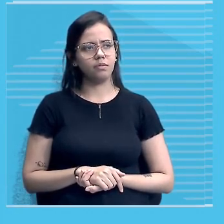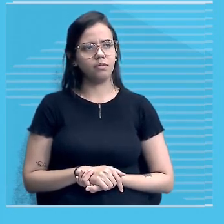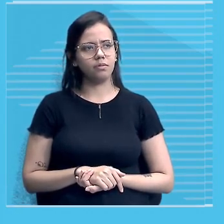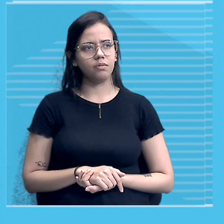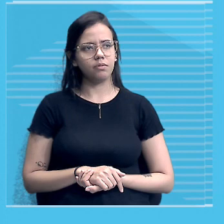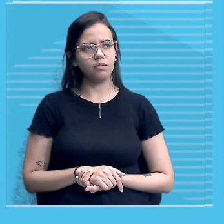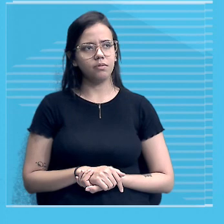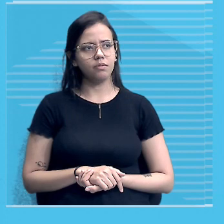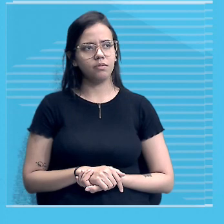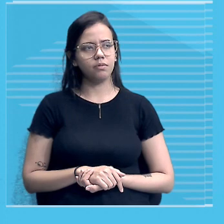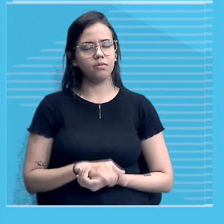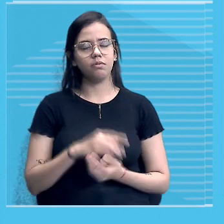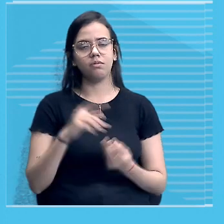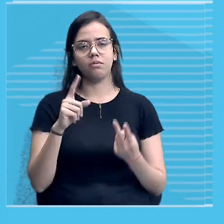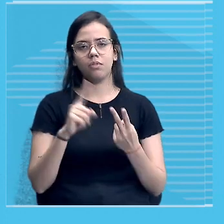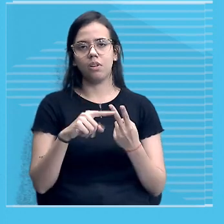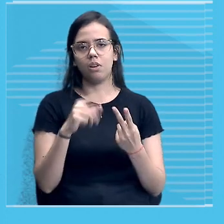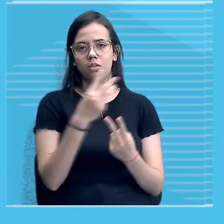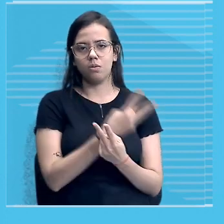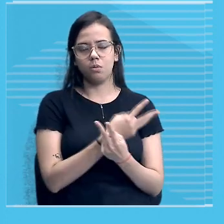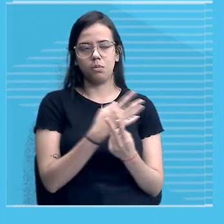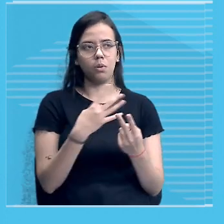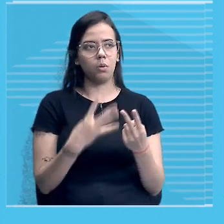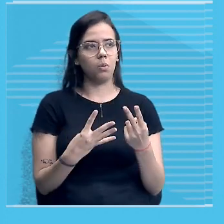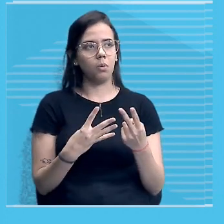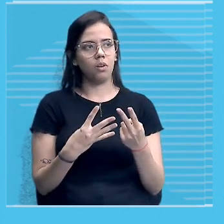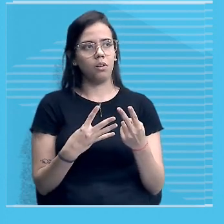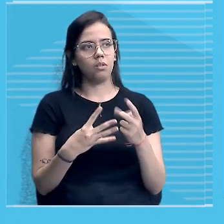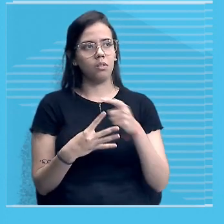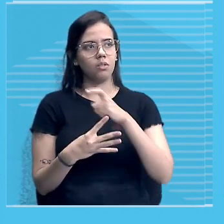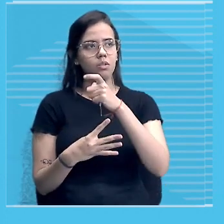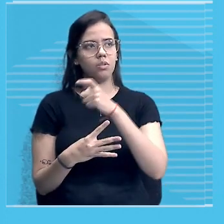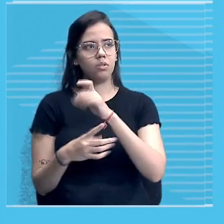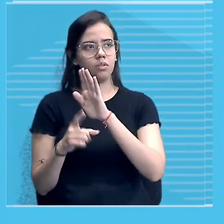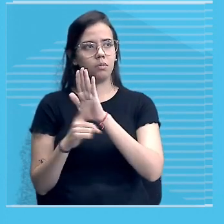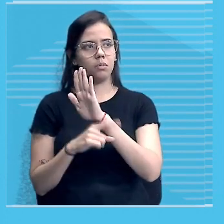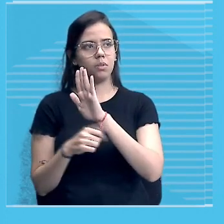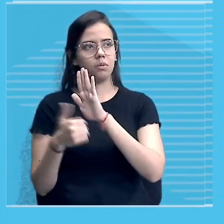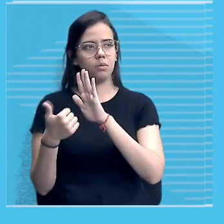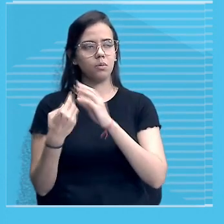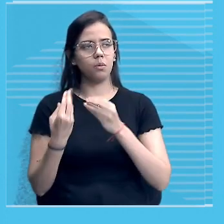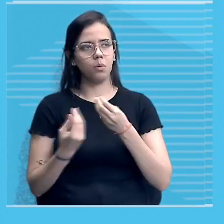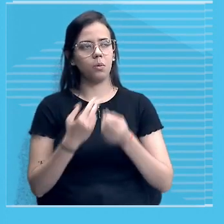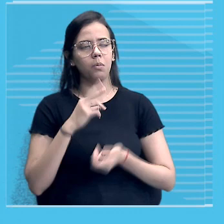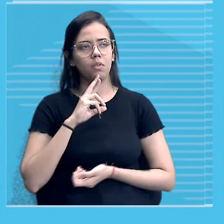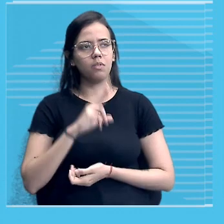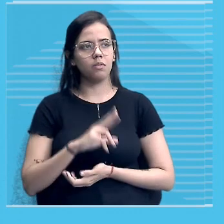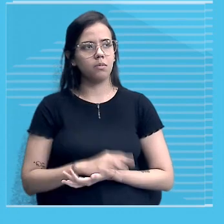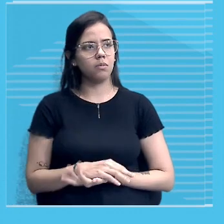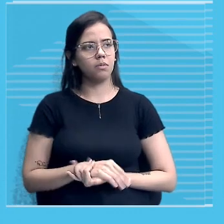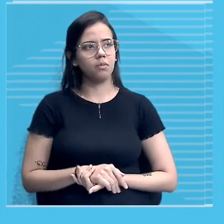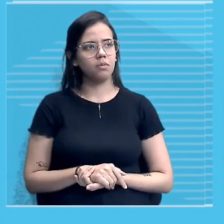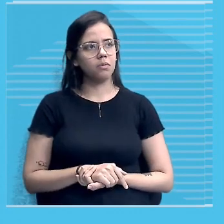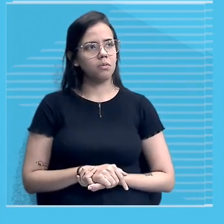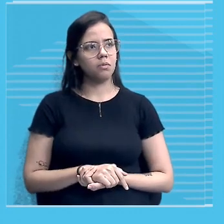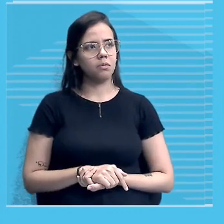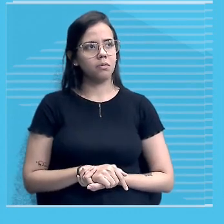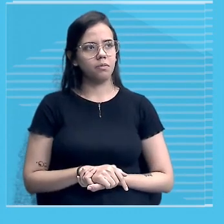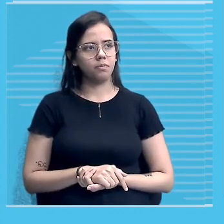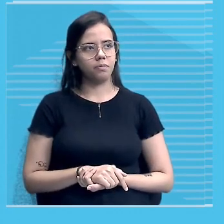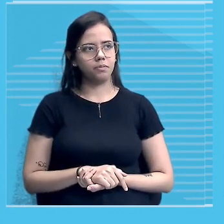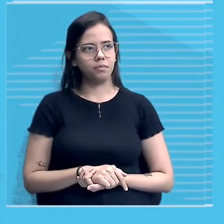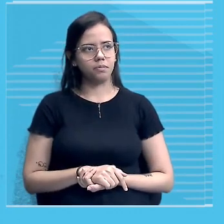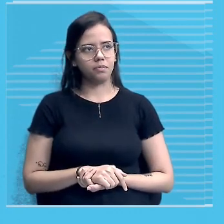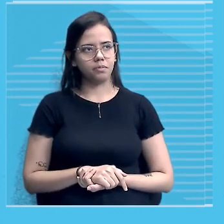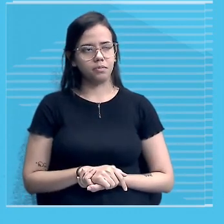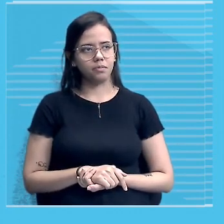raiz cúbica de 4 elevado a x menos 1 como é que você vai fazer isso nada mais é do que